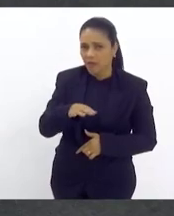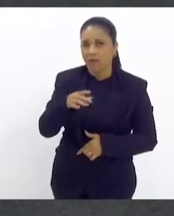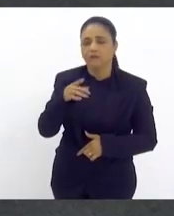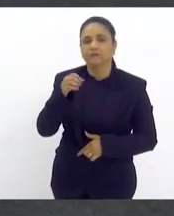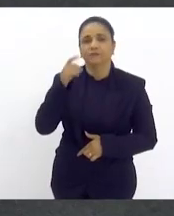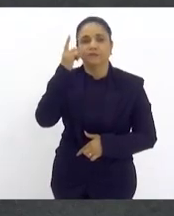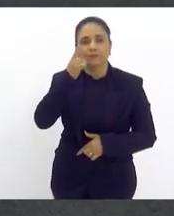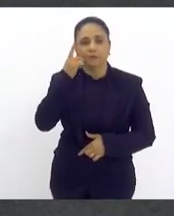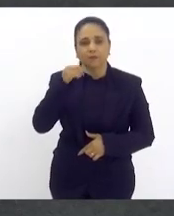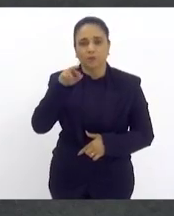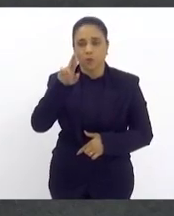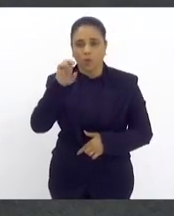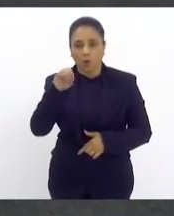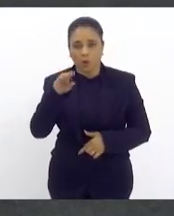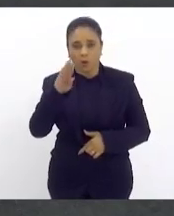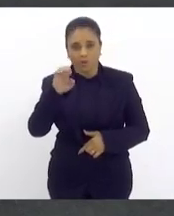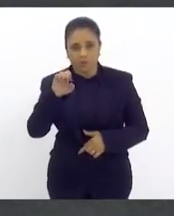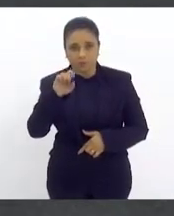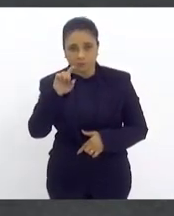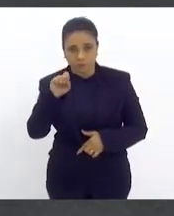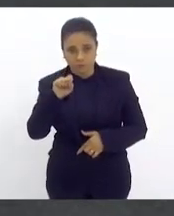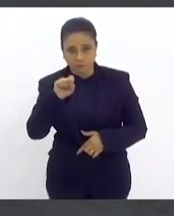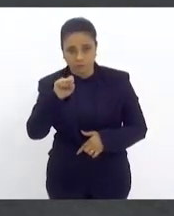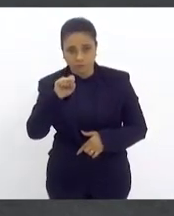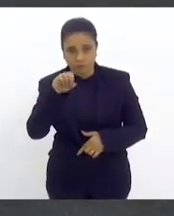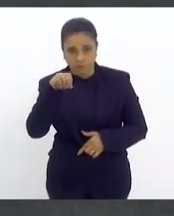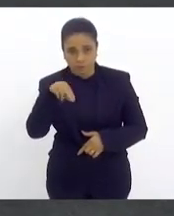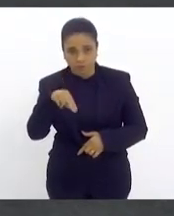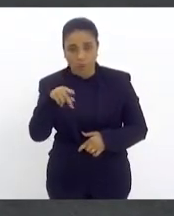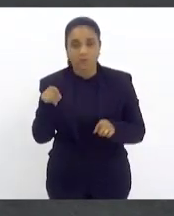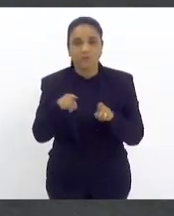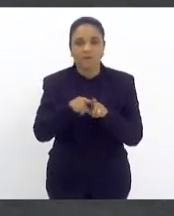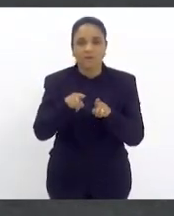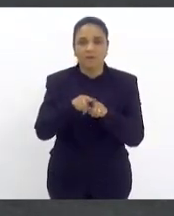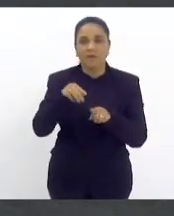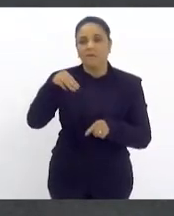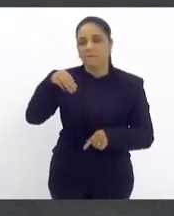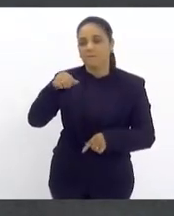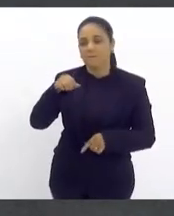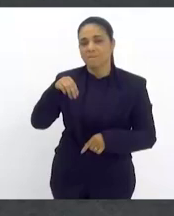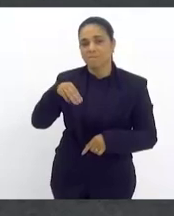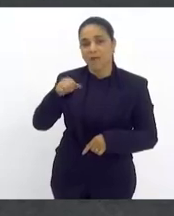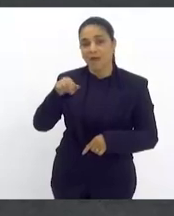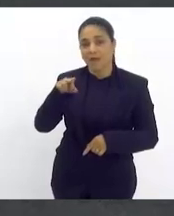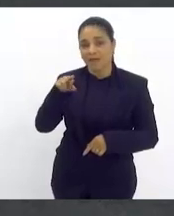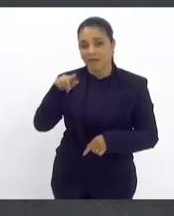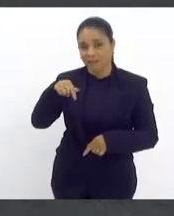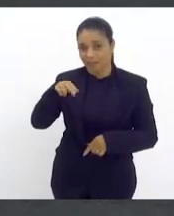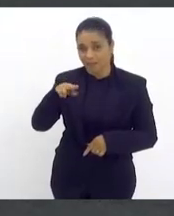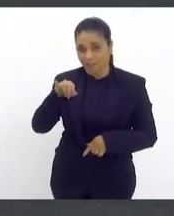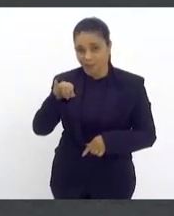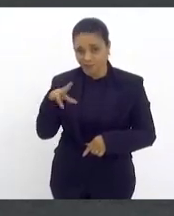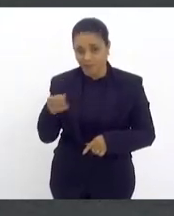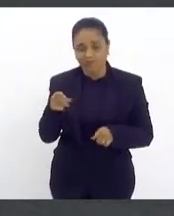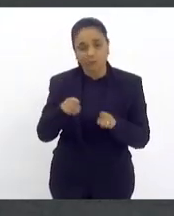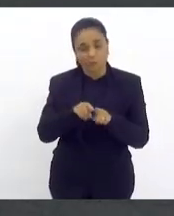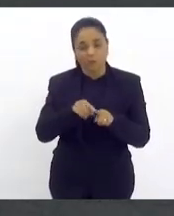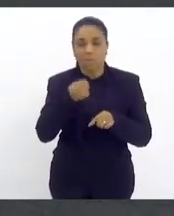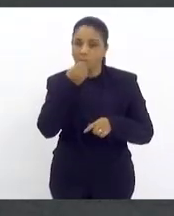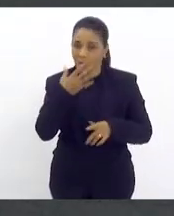Marquinho prazer vê-lo aqui Radiante risonho como sempre bom eu tô aqui para apoiar